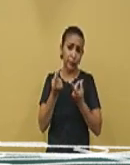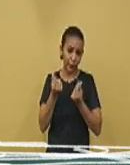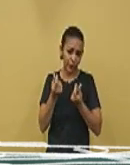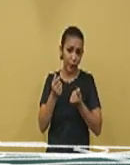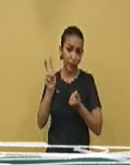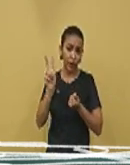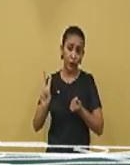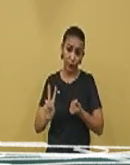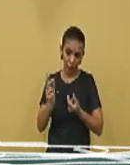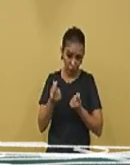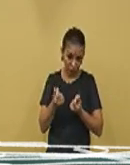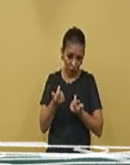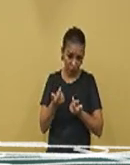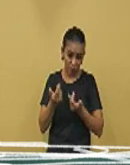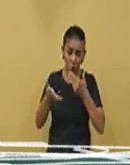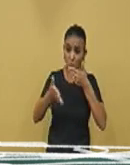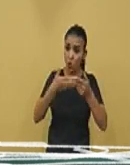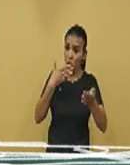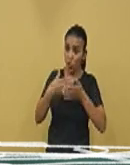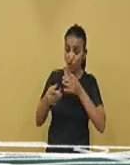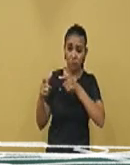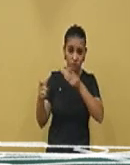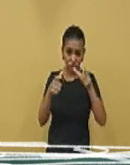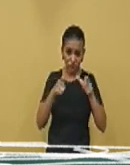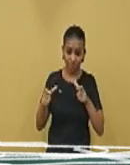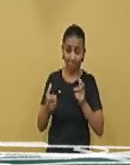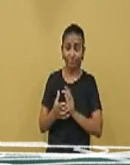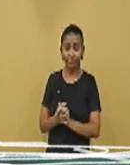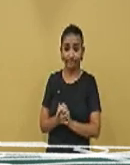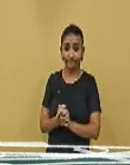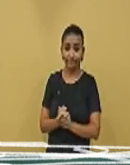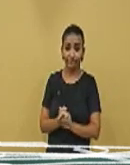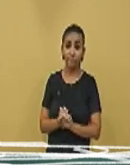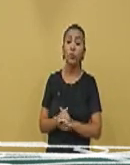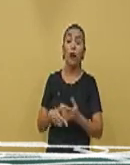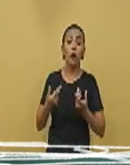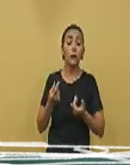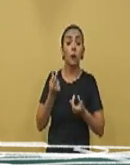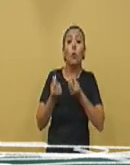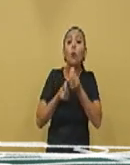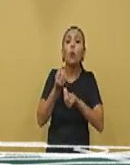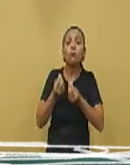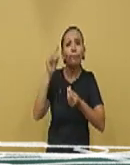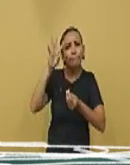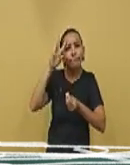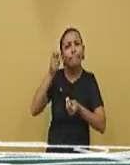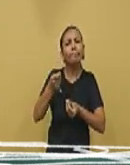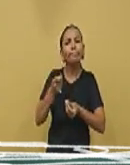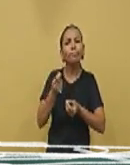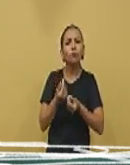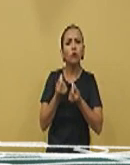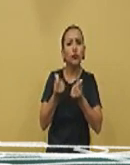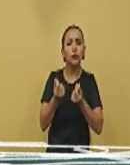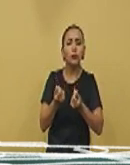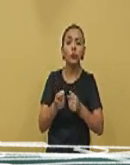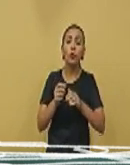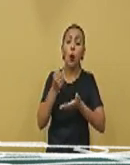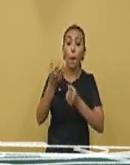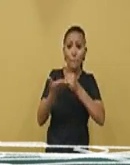custeio em qualquer ano. E esse cálculo de valor de custeio é feito com base nos